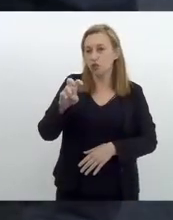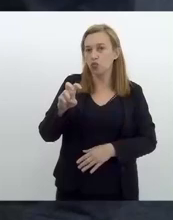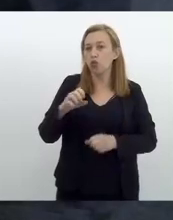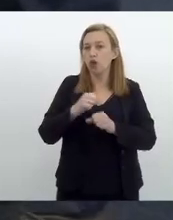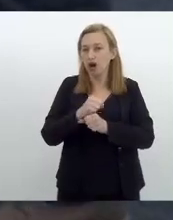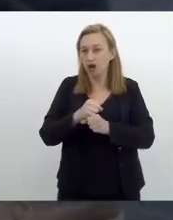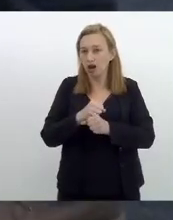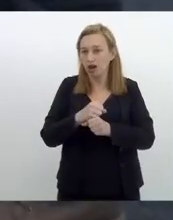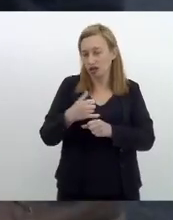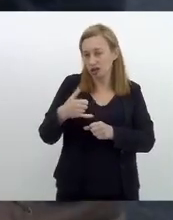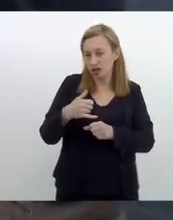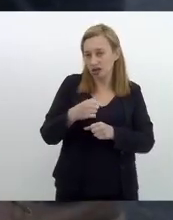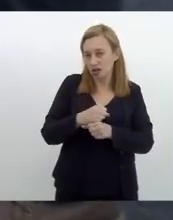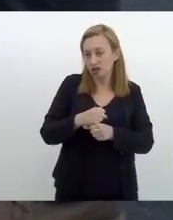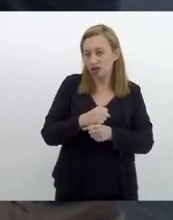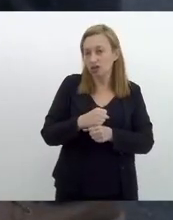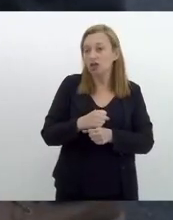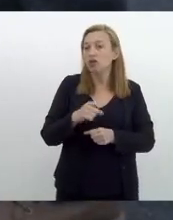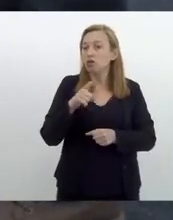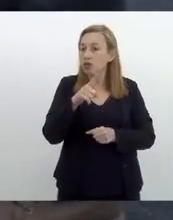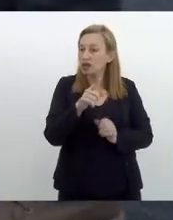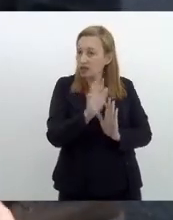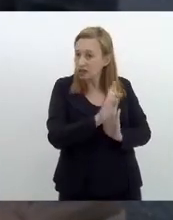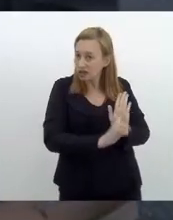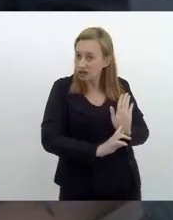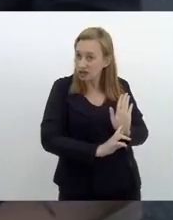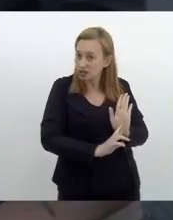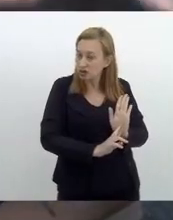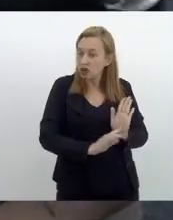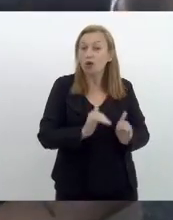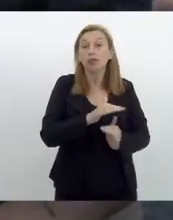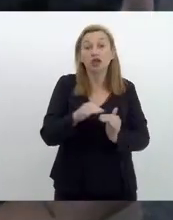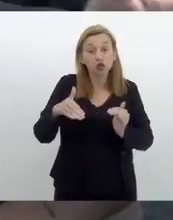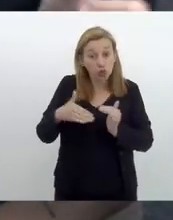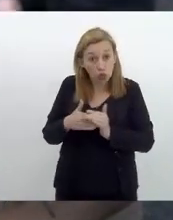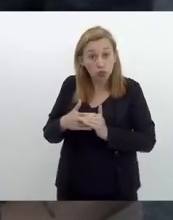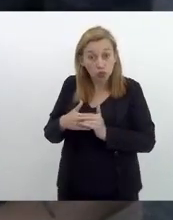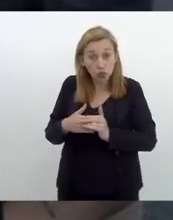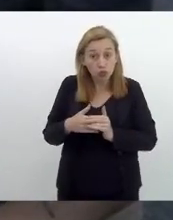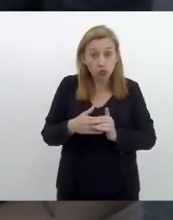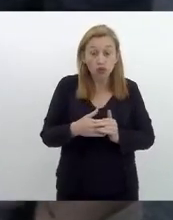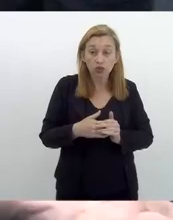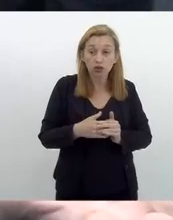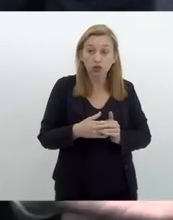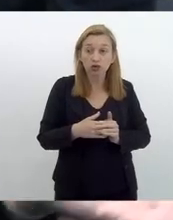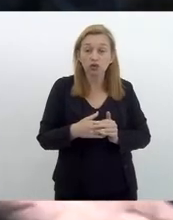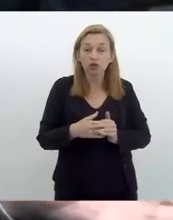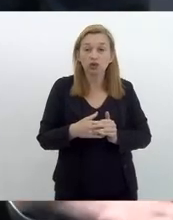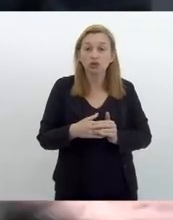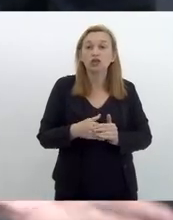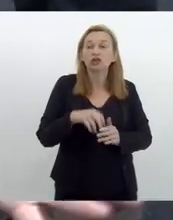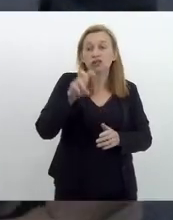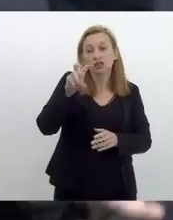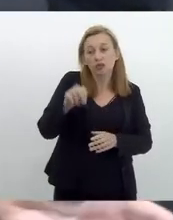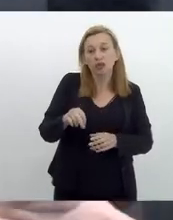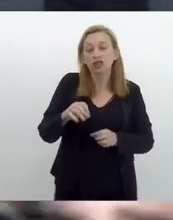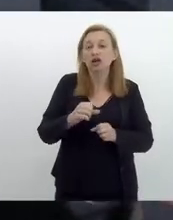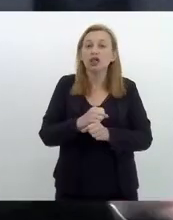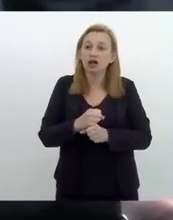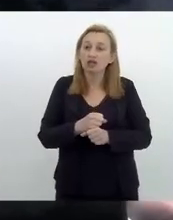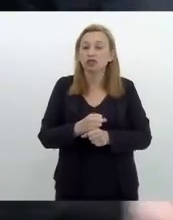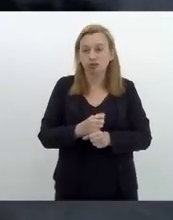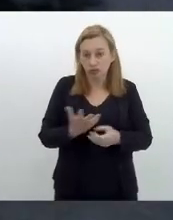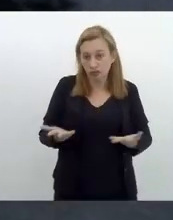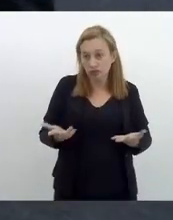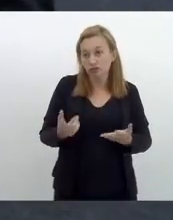com essa com essa redação para todos que estão fica valendo os 50 anos em tese